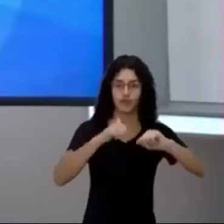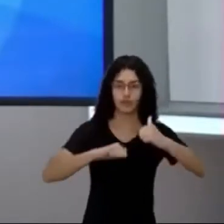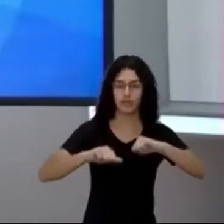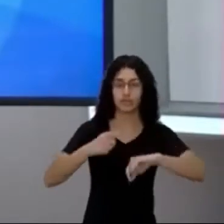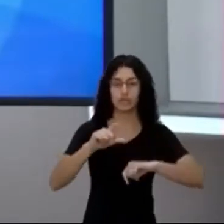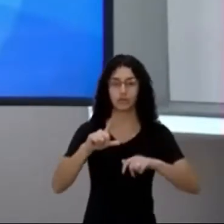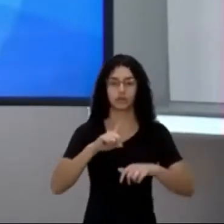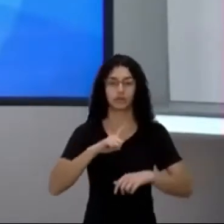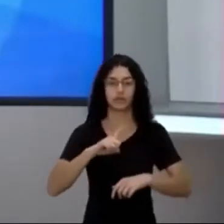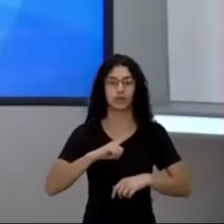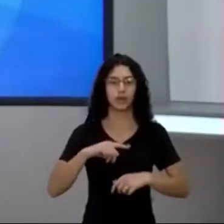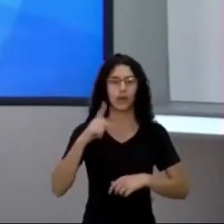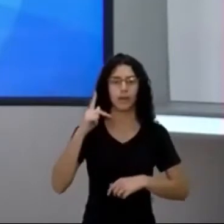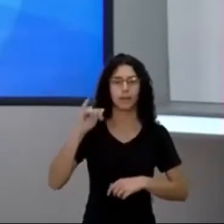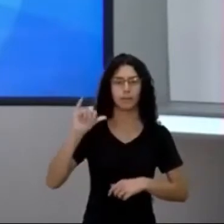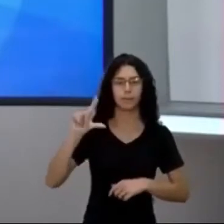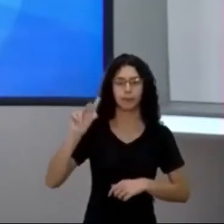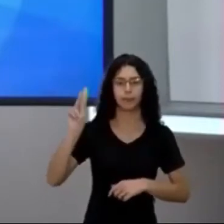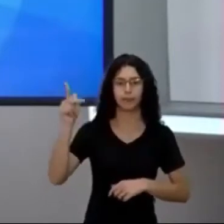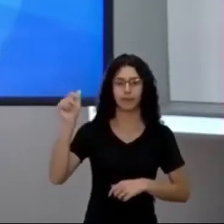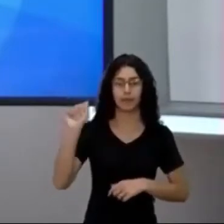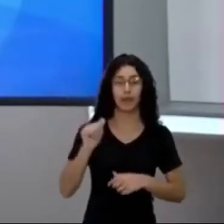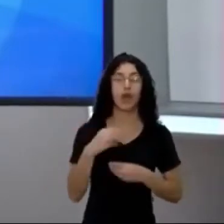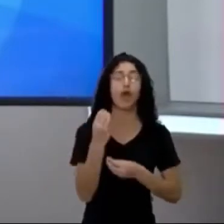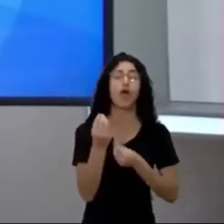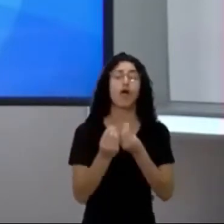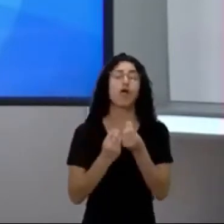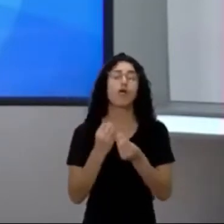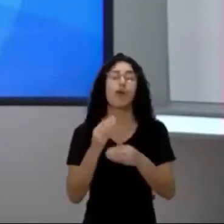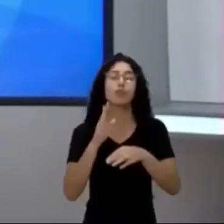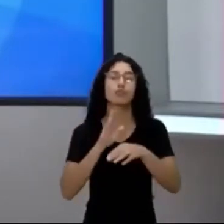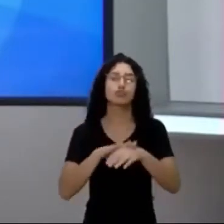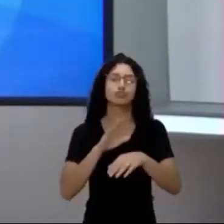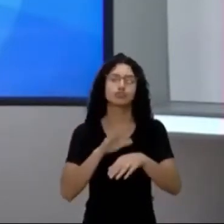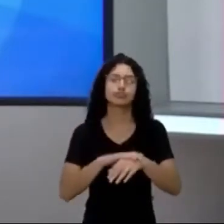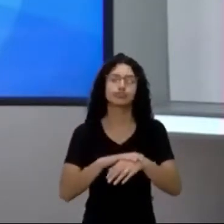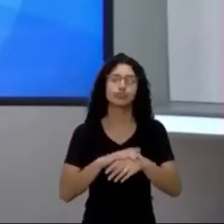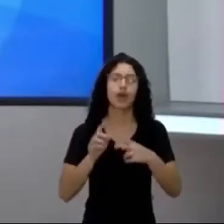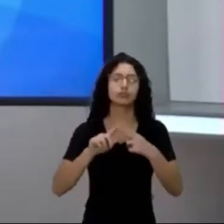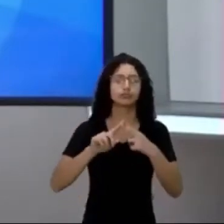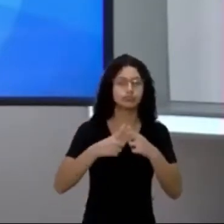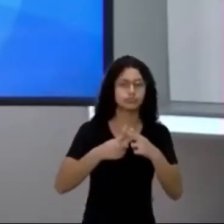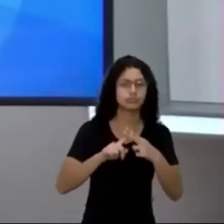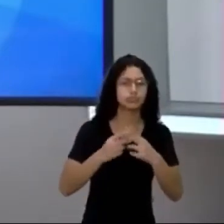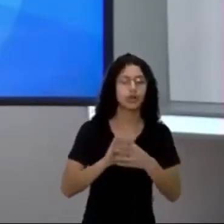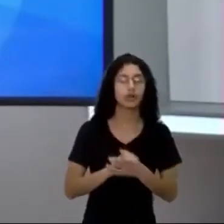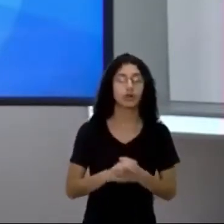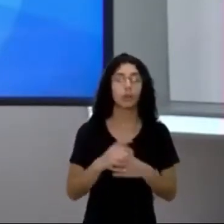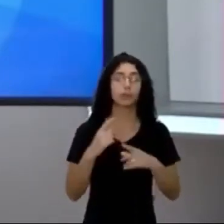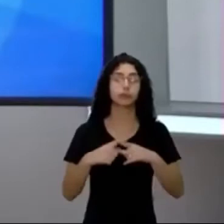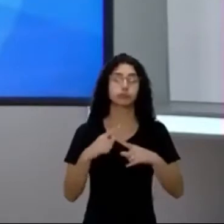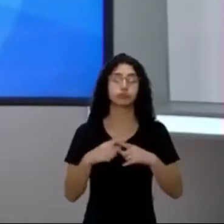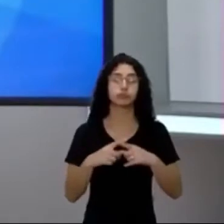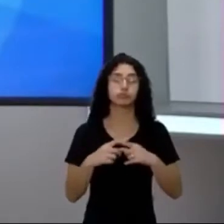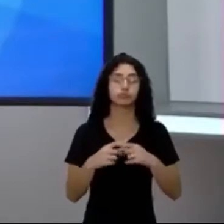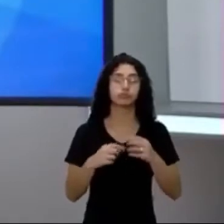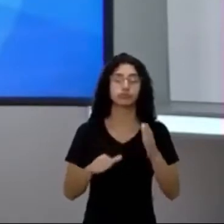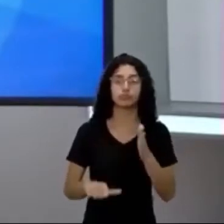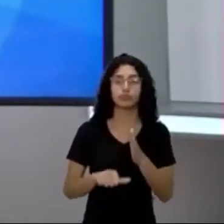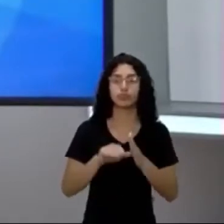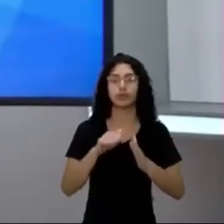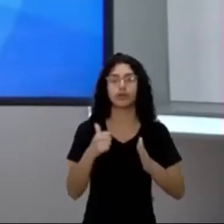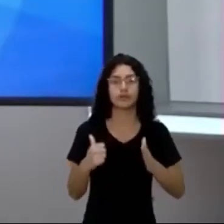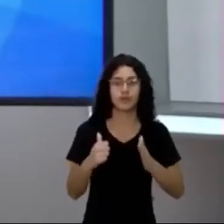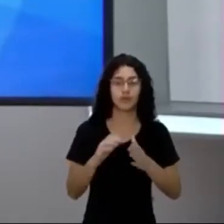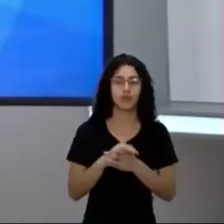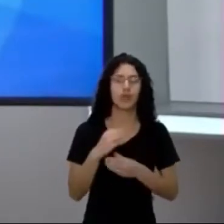que é a pilha. Então hoje você vai aprender como a pilha funciona e também o princípio da bateria. Então hoje a gente vai aprender como que